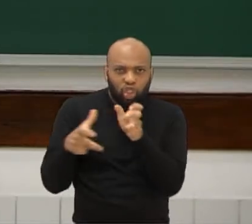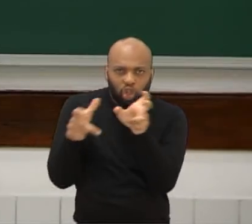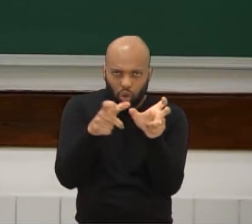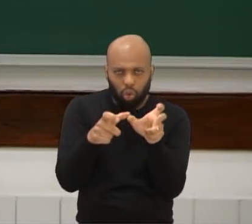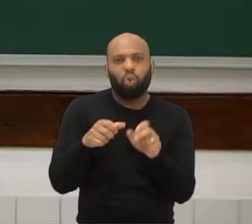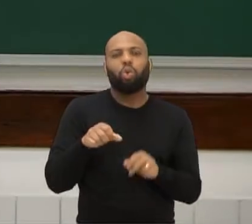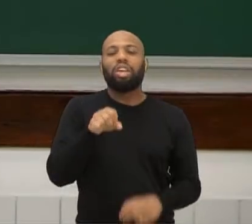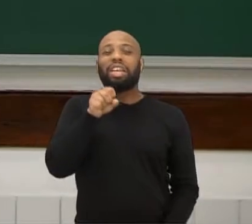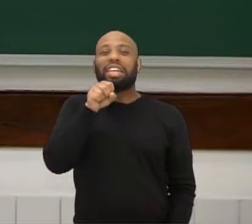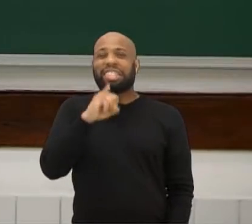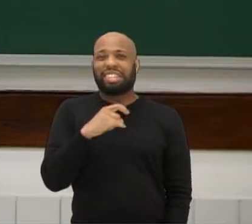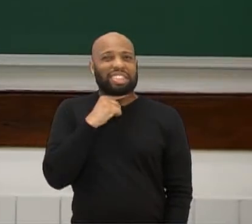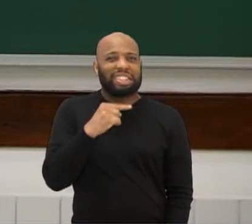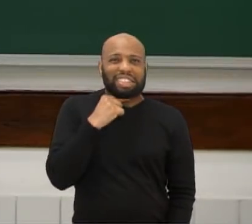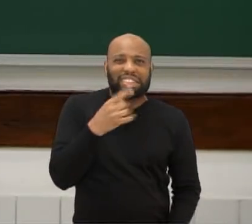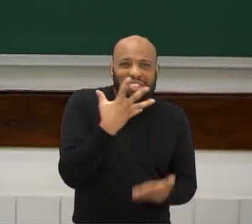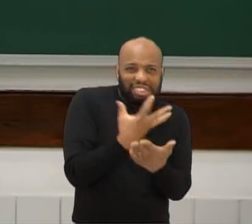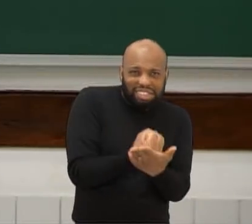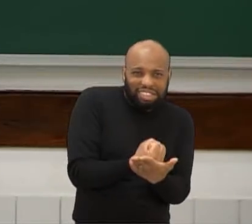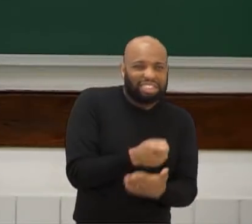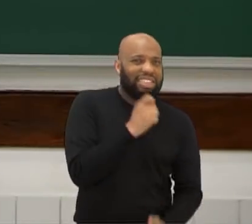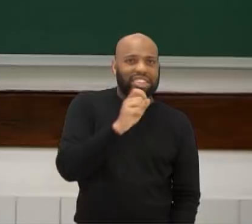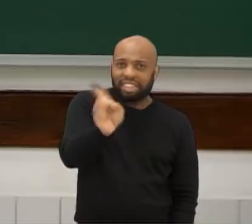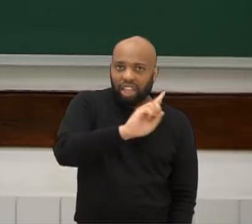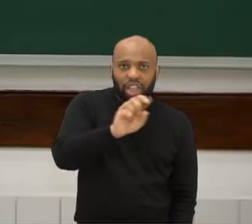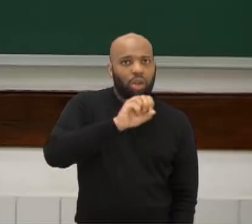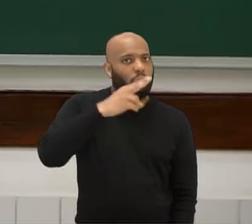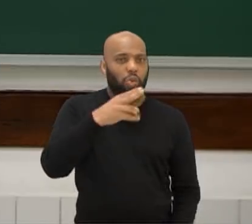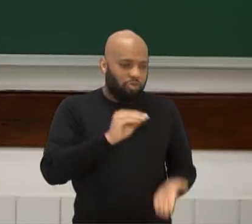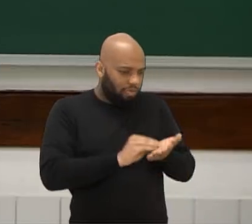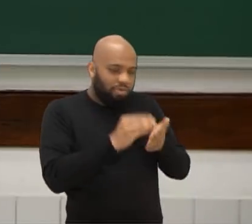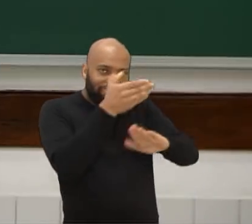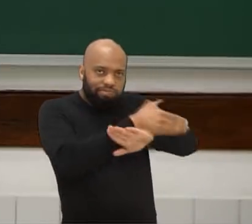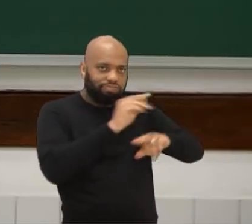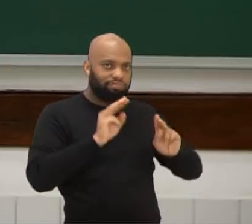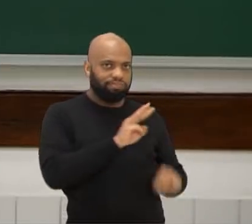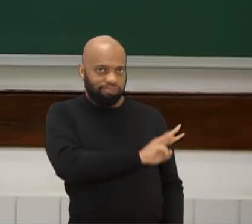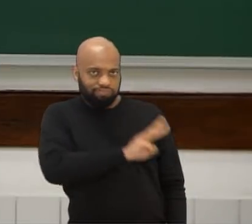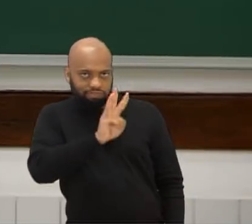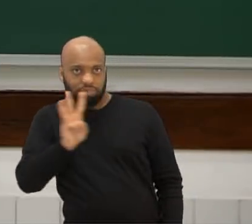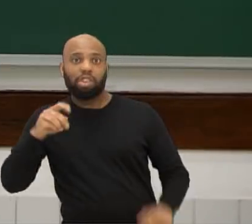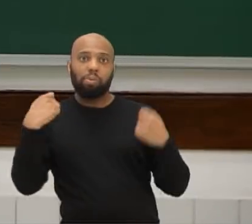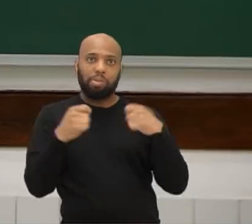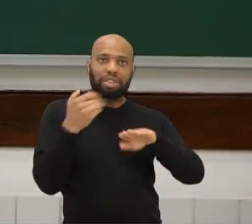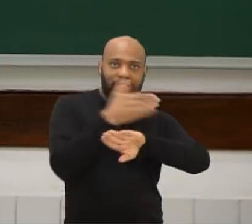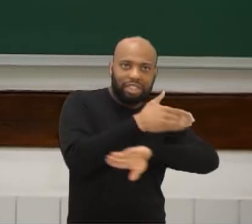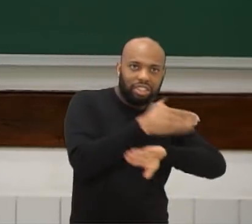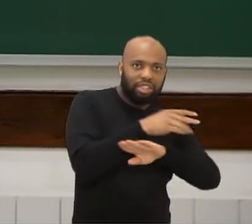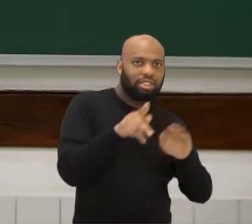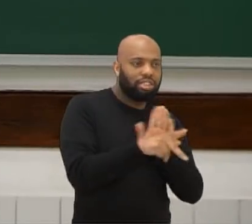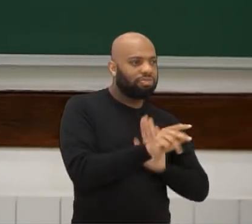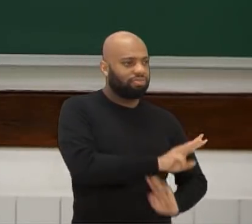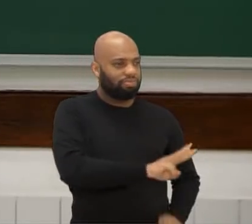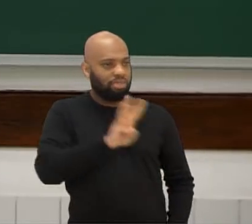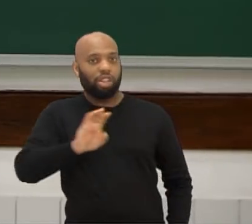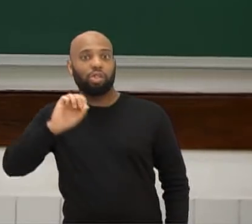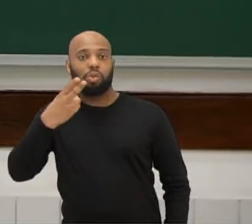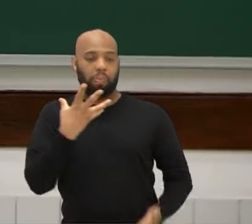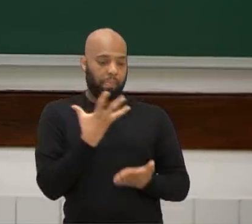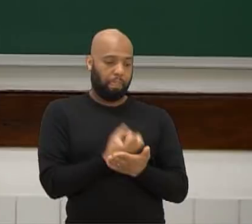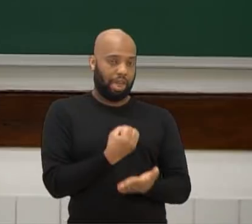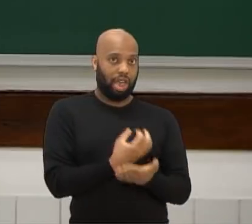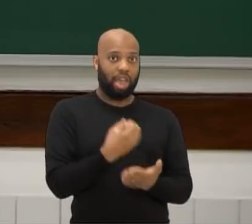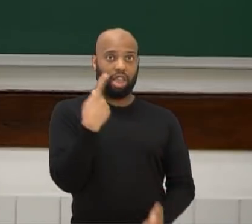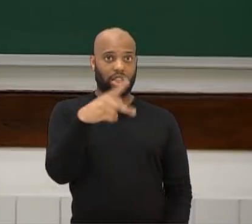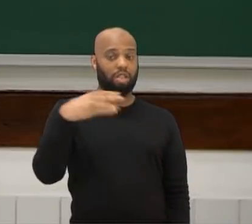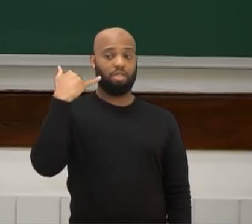tenha baixado ainda no celular ou não tenha acessado o site, acesse o site do Matific ou baixe aí no seu